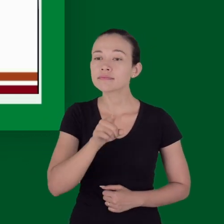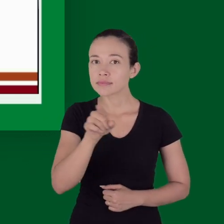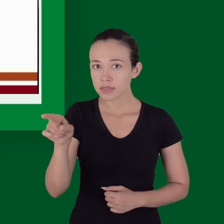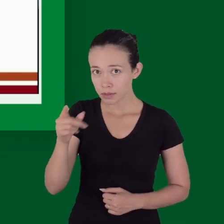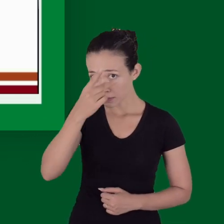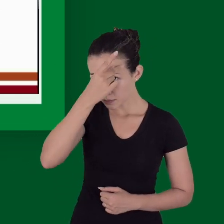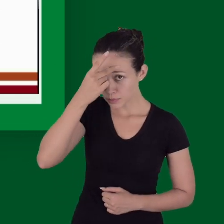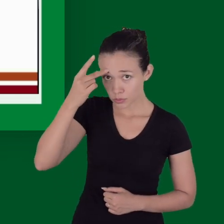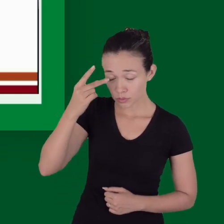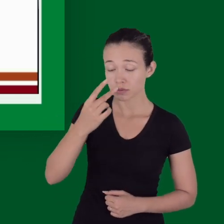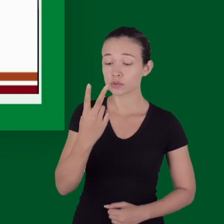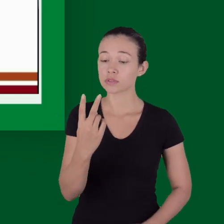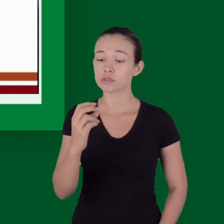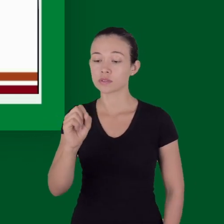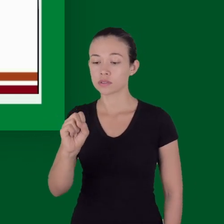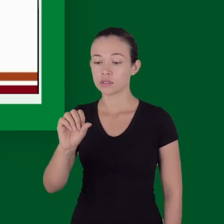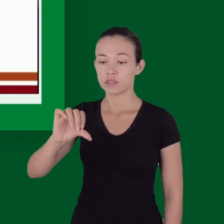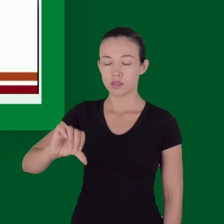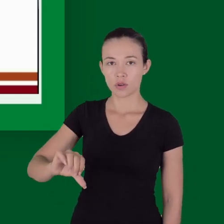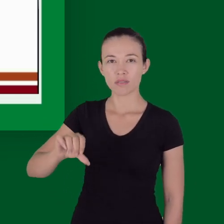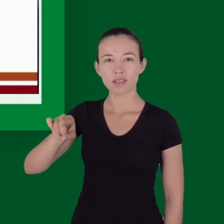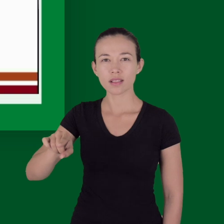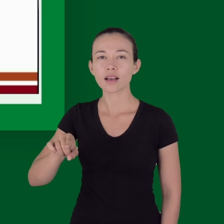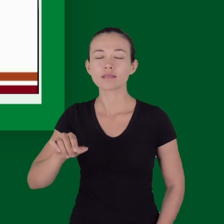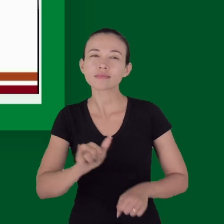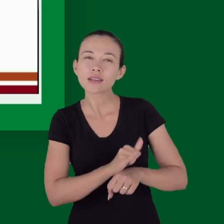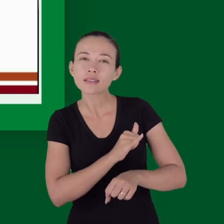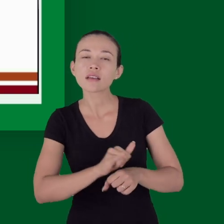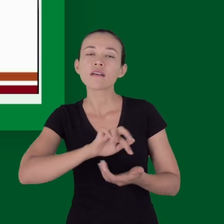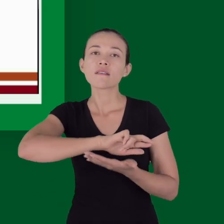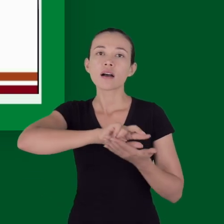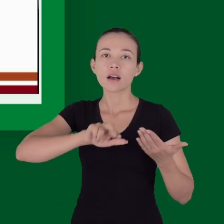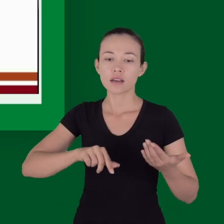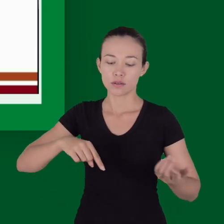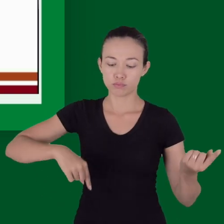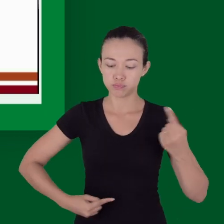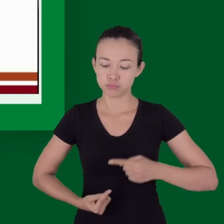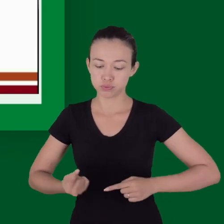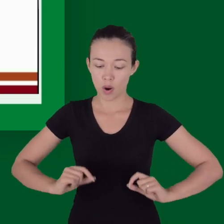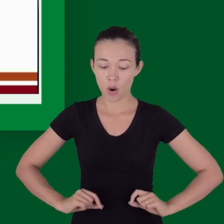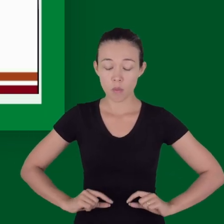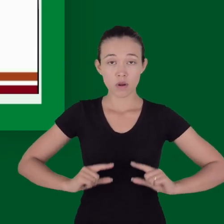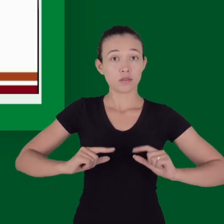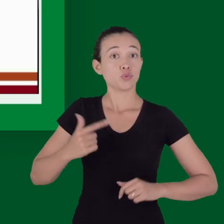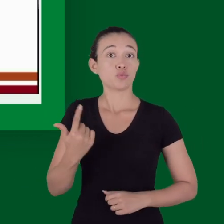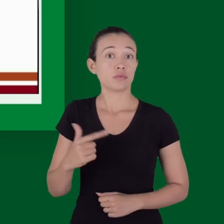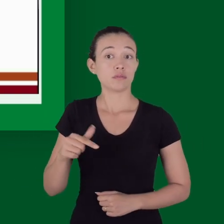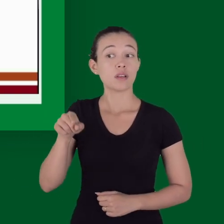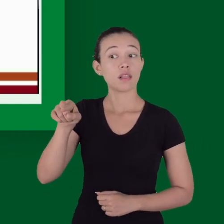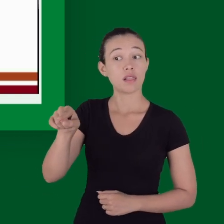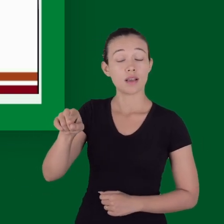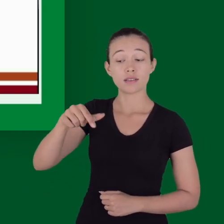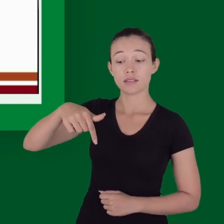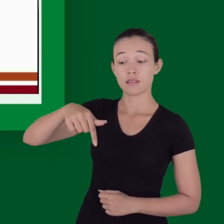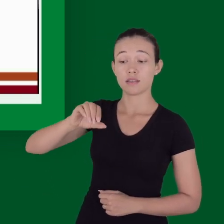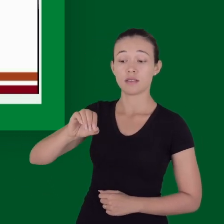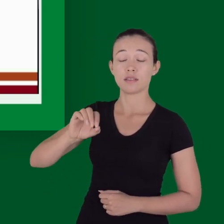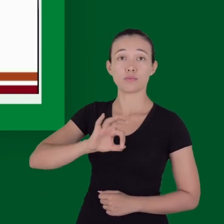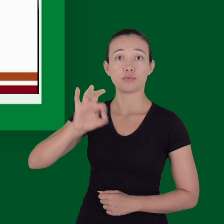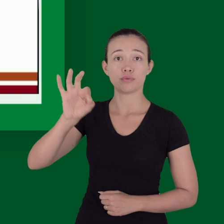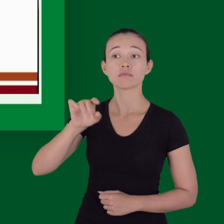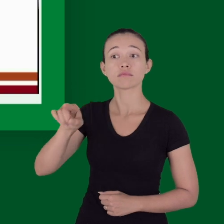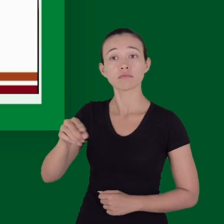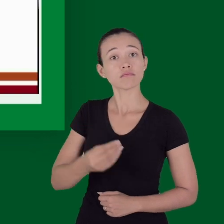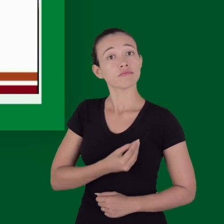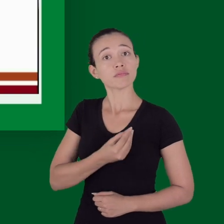abdômen né que estavam com choque né pressão arterial sistólica menor que 90 mm de mercúrio em 289